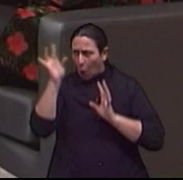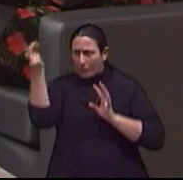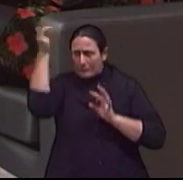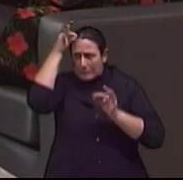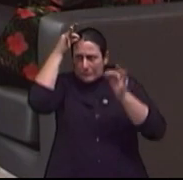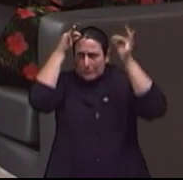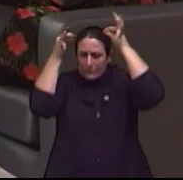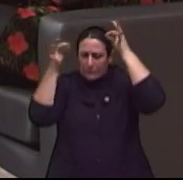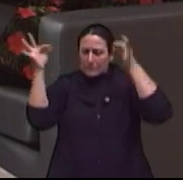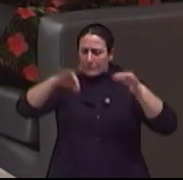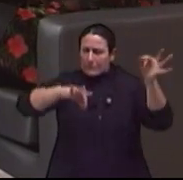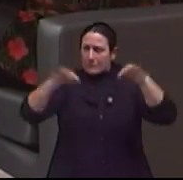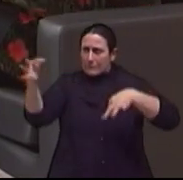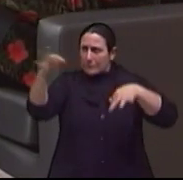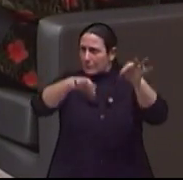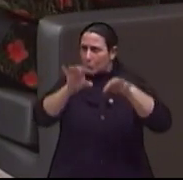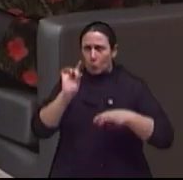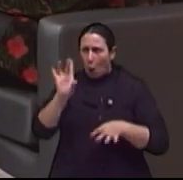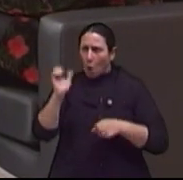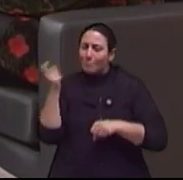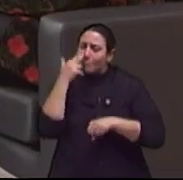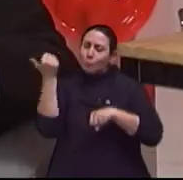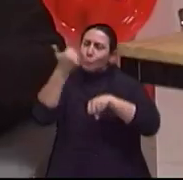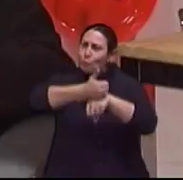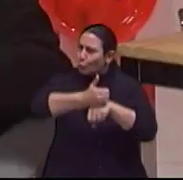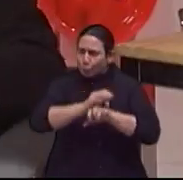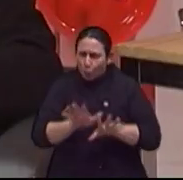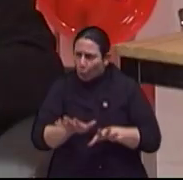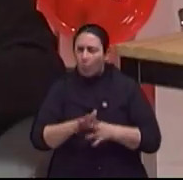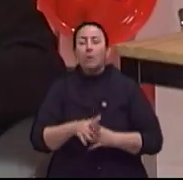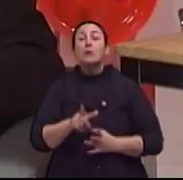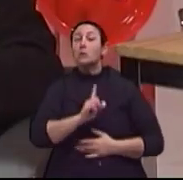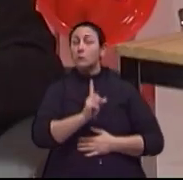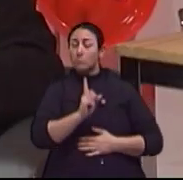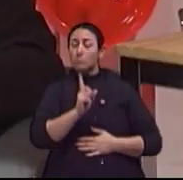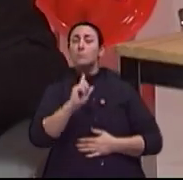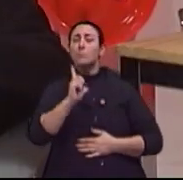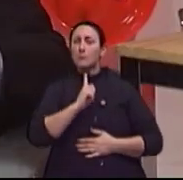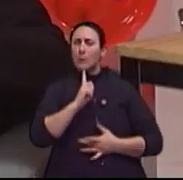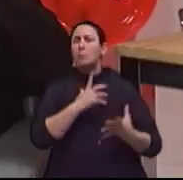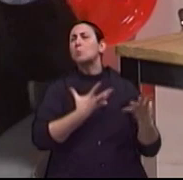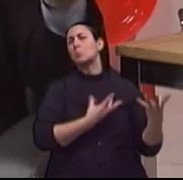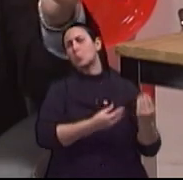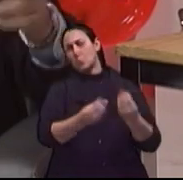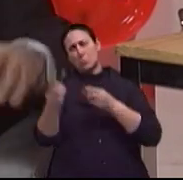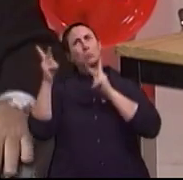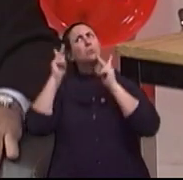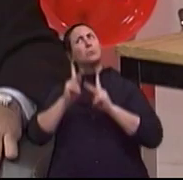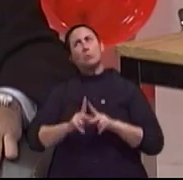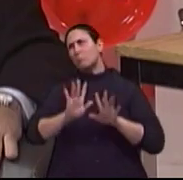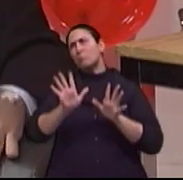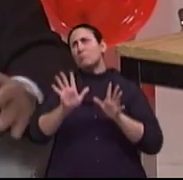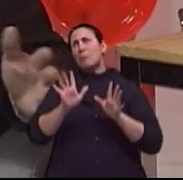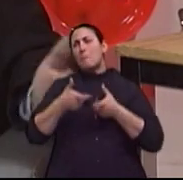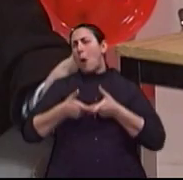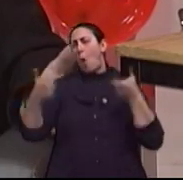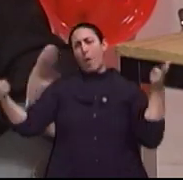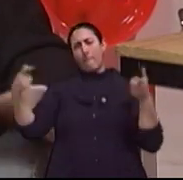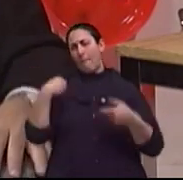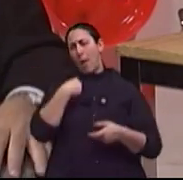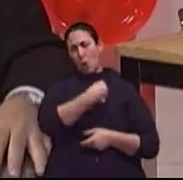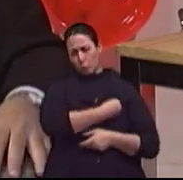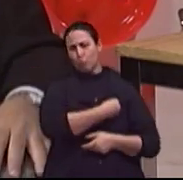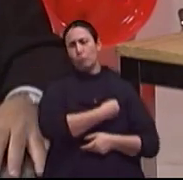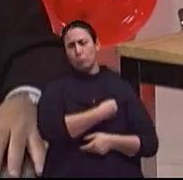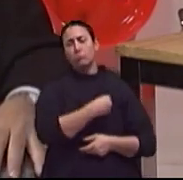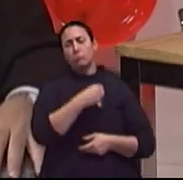esse é o detalhe nós temos um número muito muito grande de nós e todos dermatologistas tem a